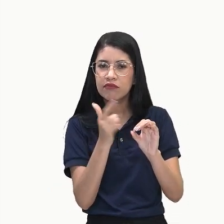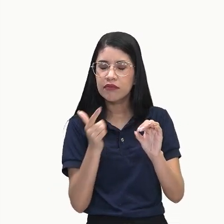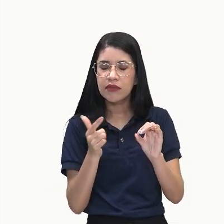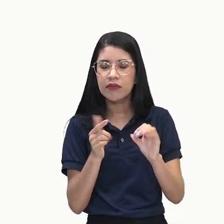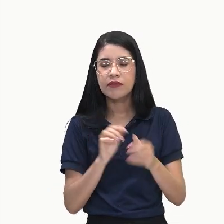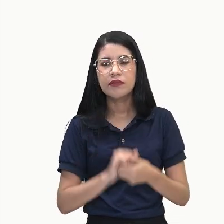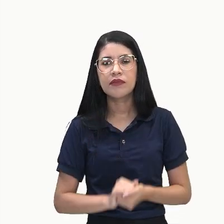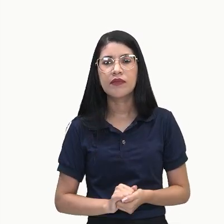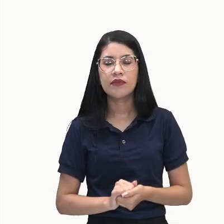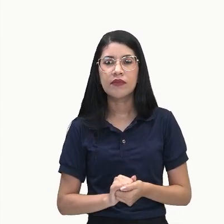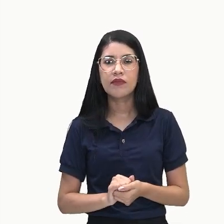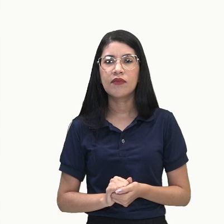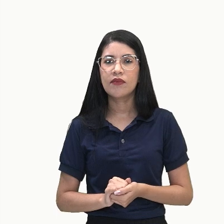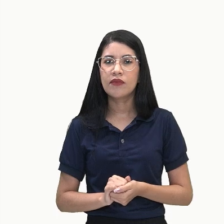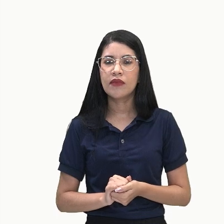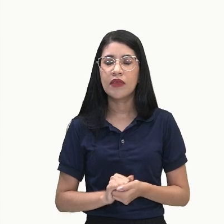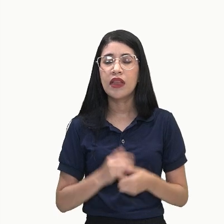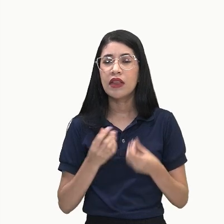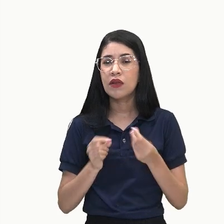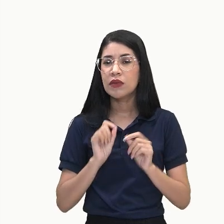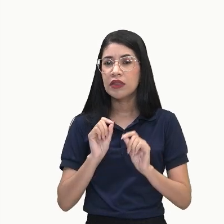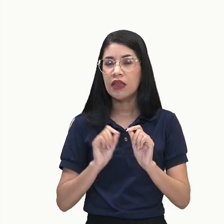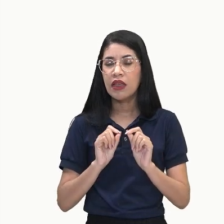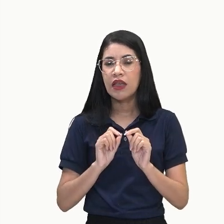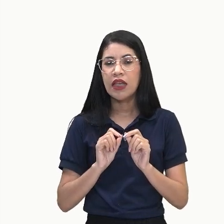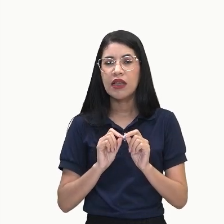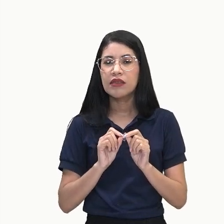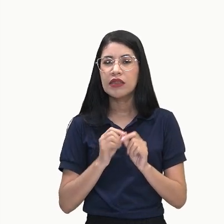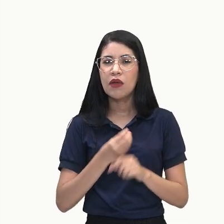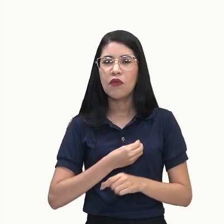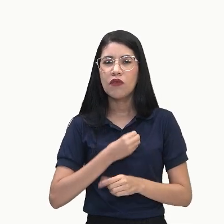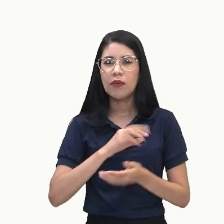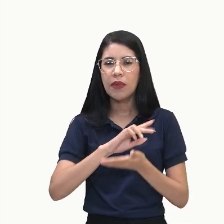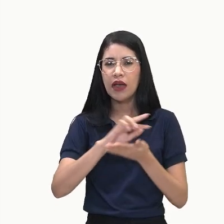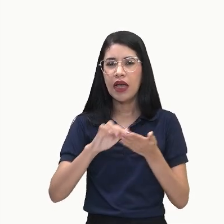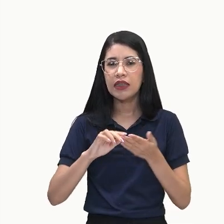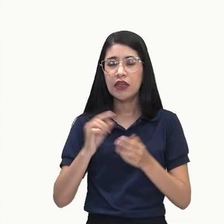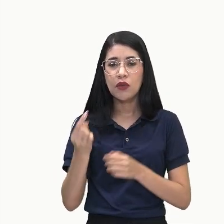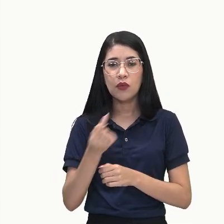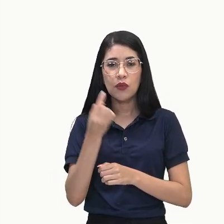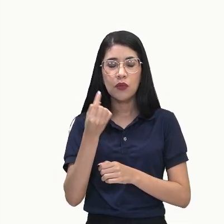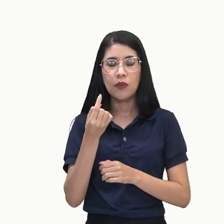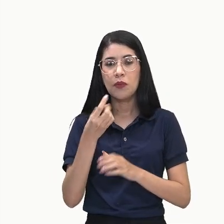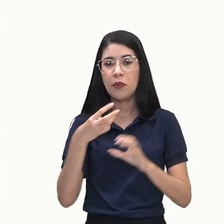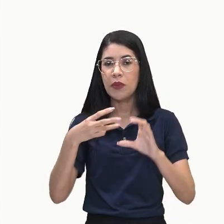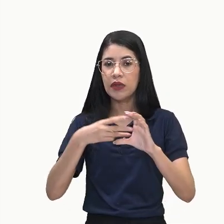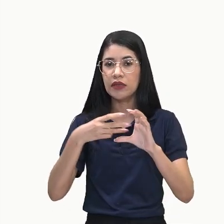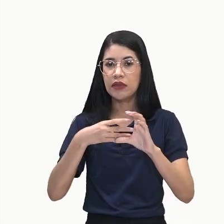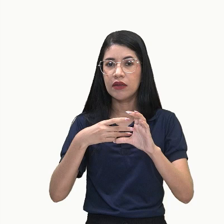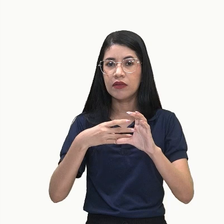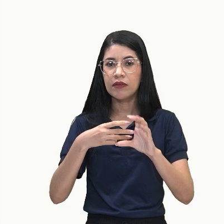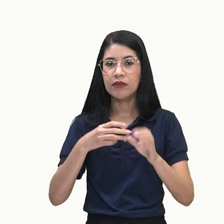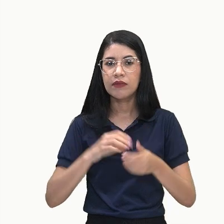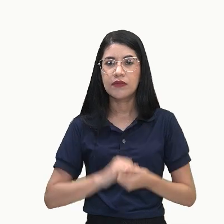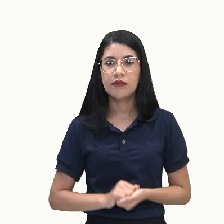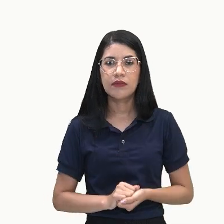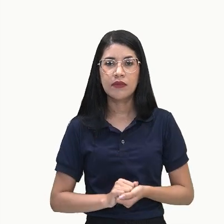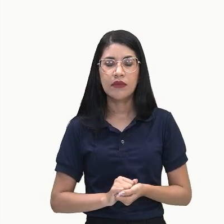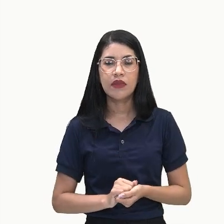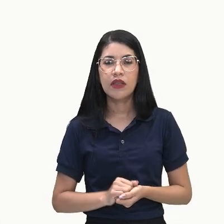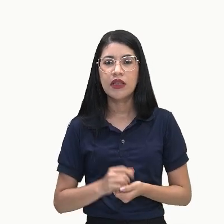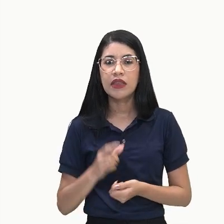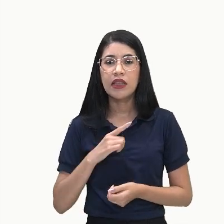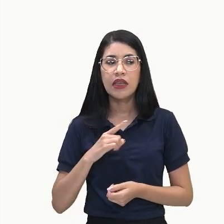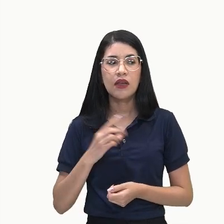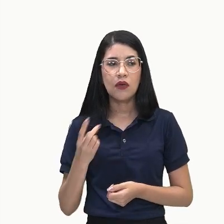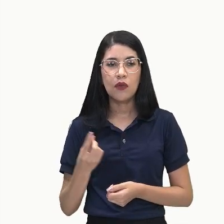Então, basicamente, são organismos unicelulares, que são formados por uma